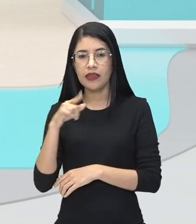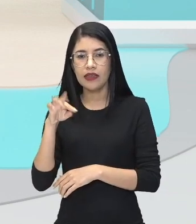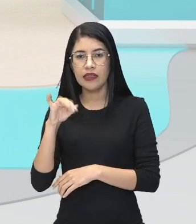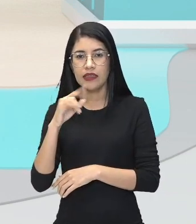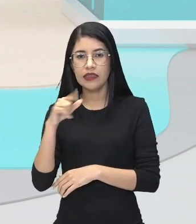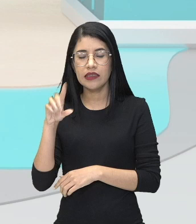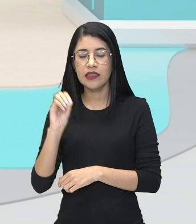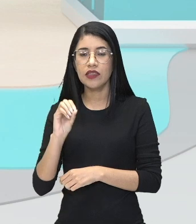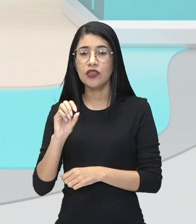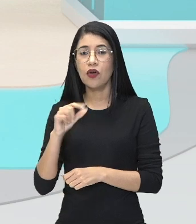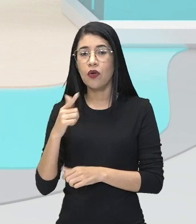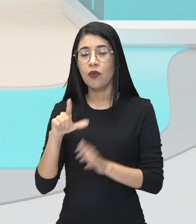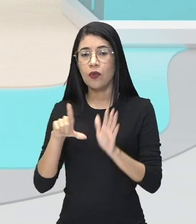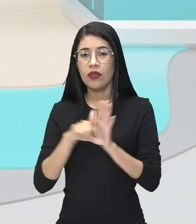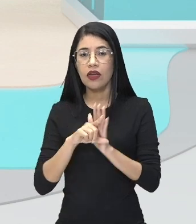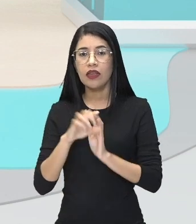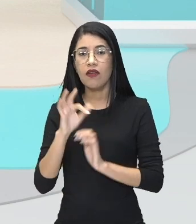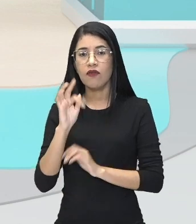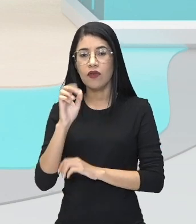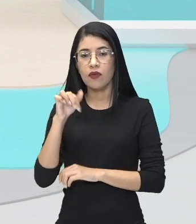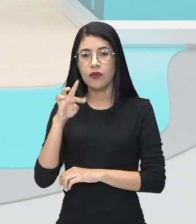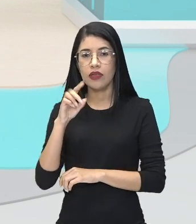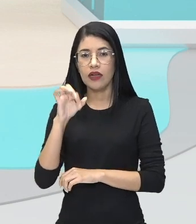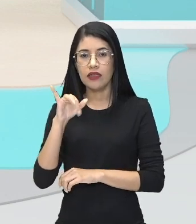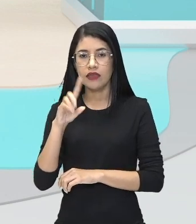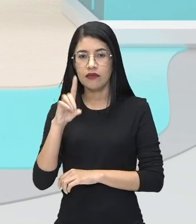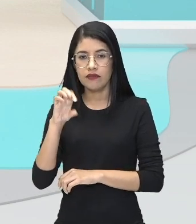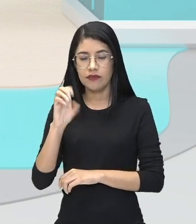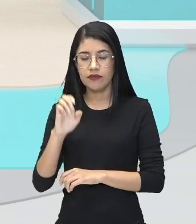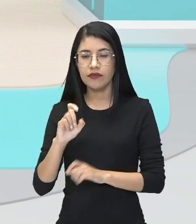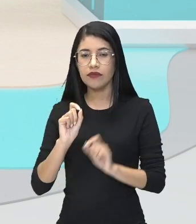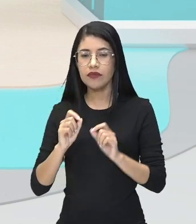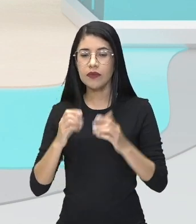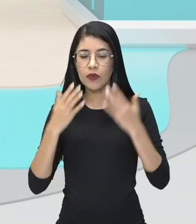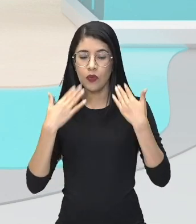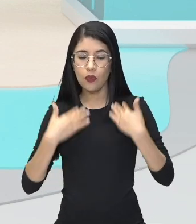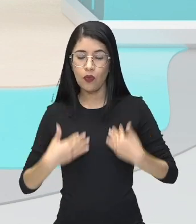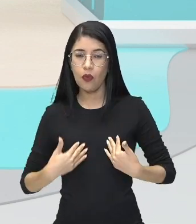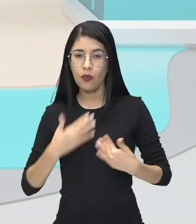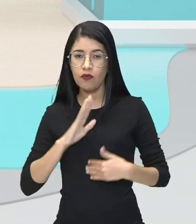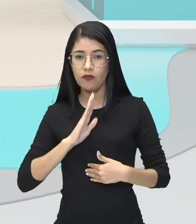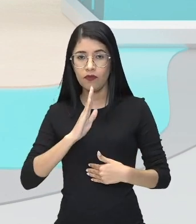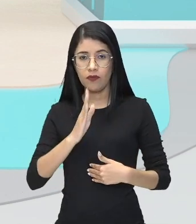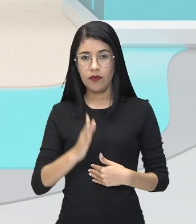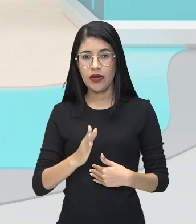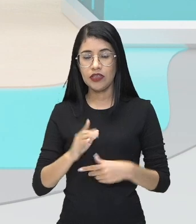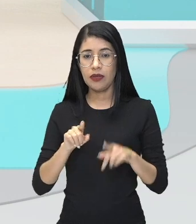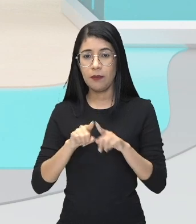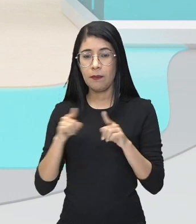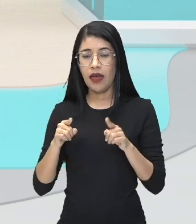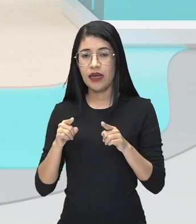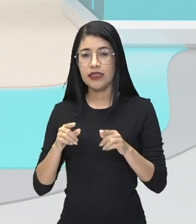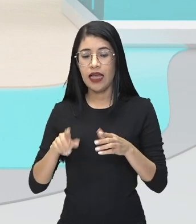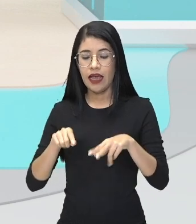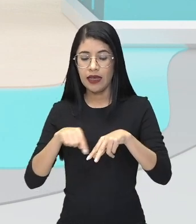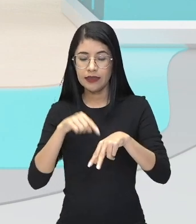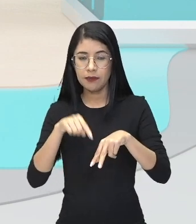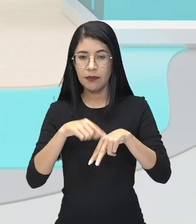da frontalidade. O que era a lei da frontalidade? O tronco geralmente estava de frente, mas as pernas